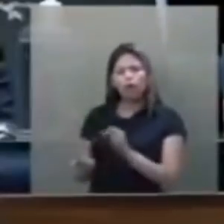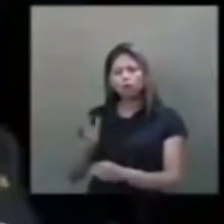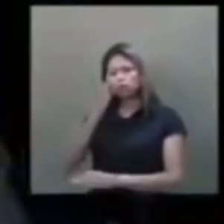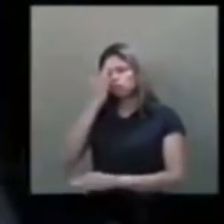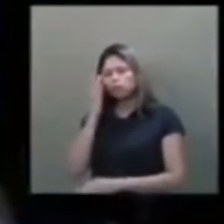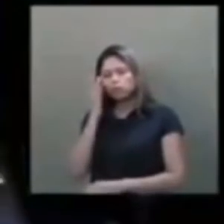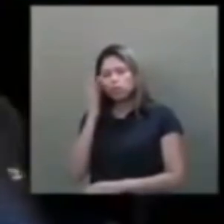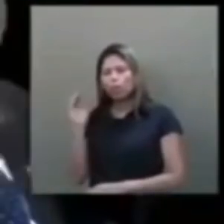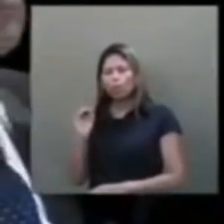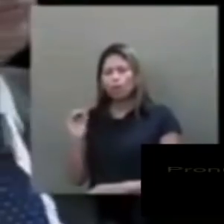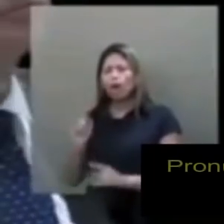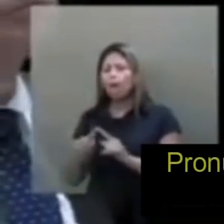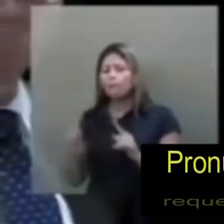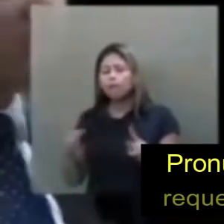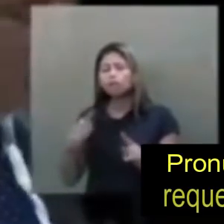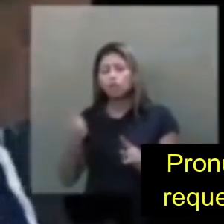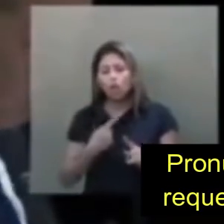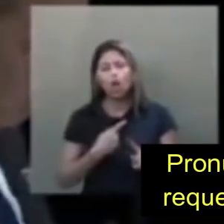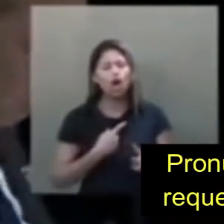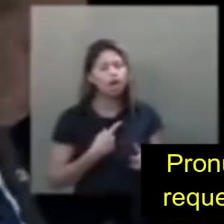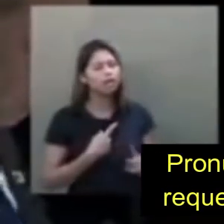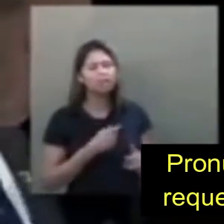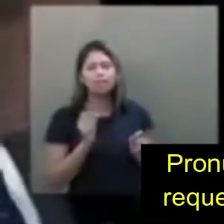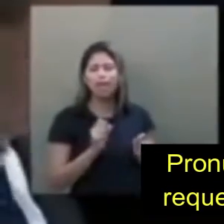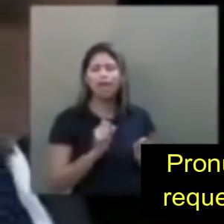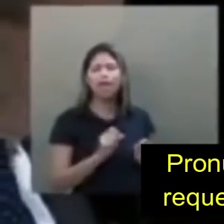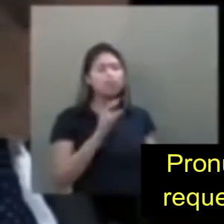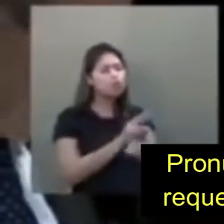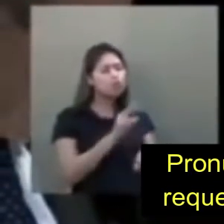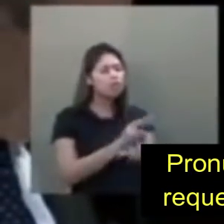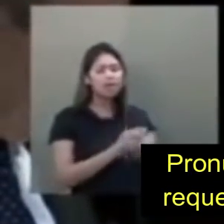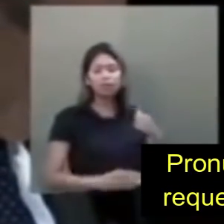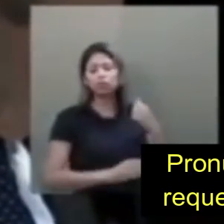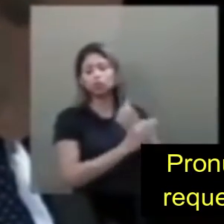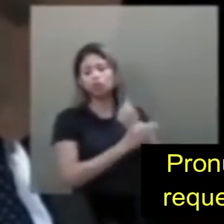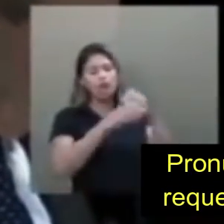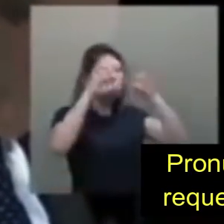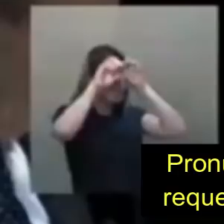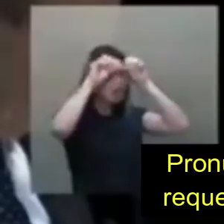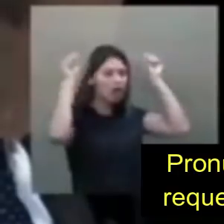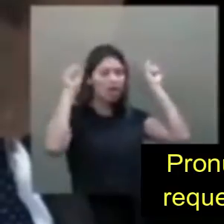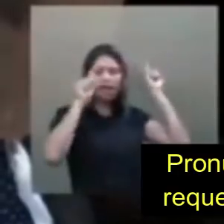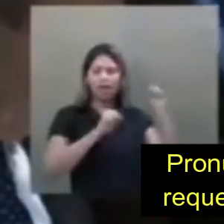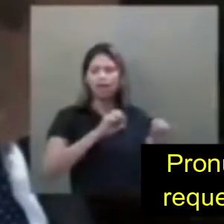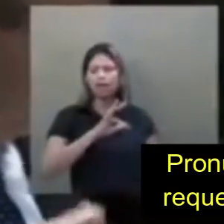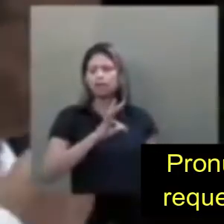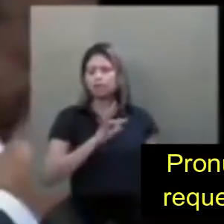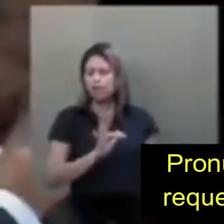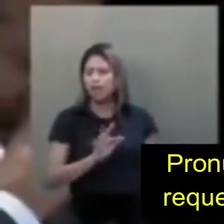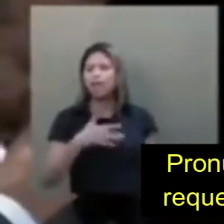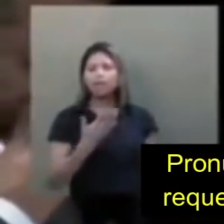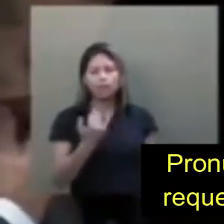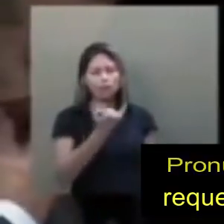O nosso papel, inclusive, é de defender o Supremo Tribunal Federal, que é importantíssimo para